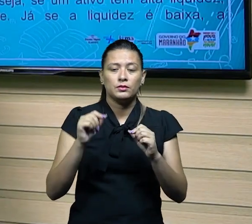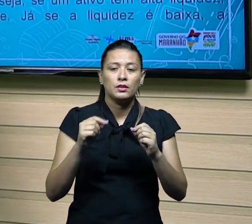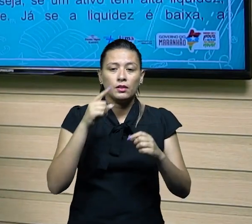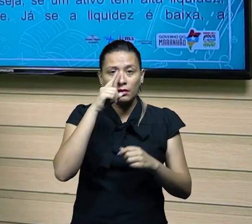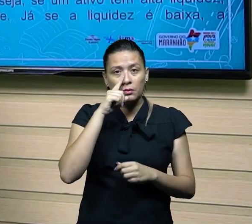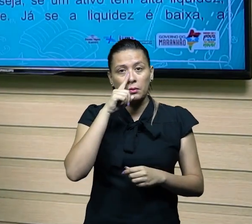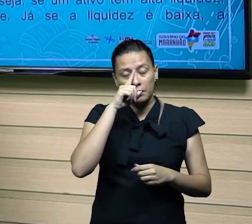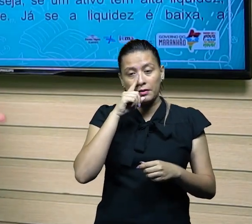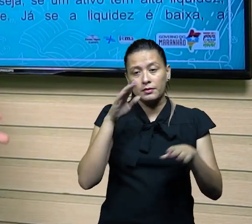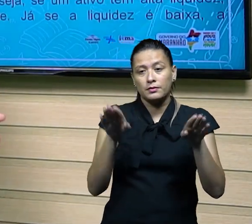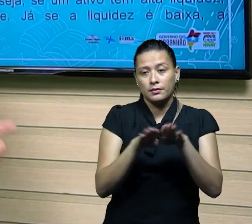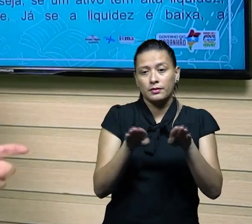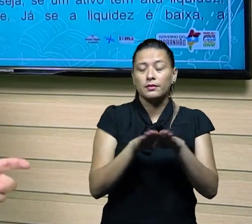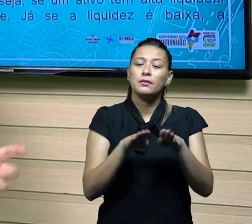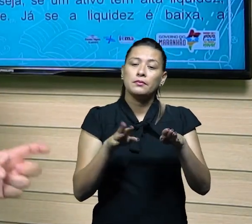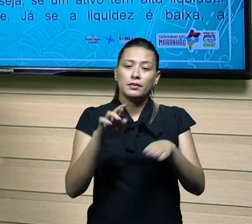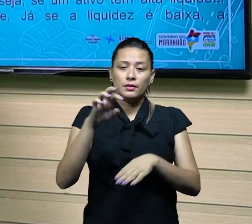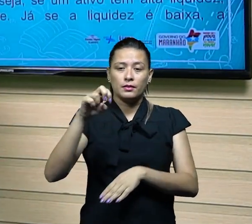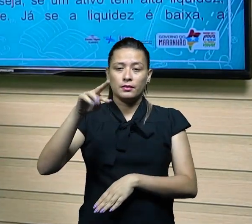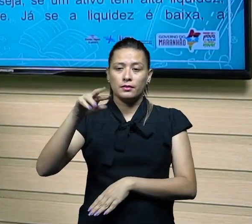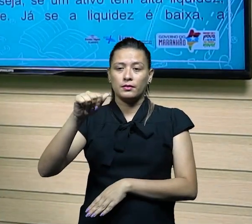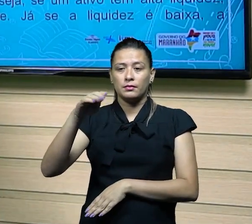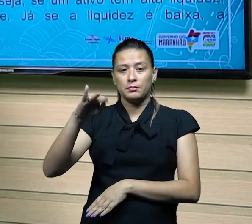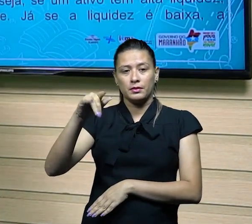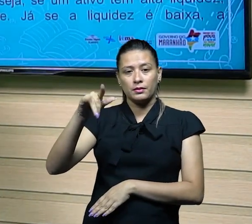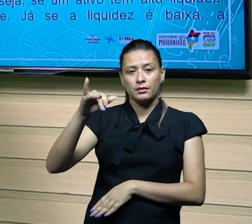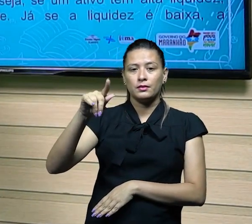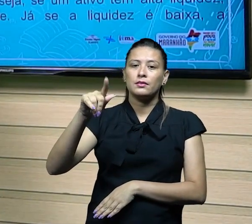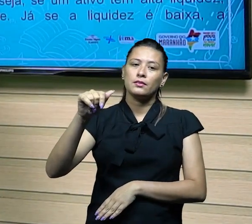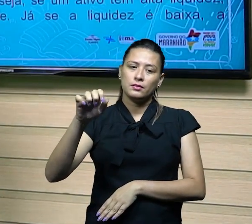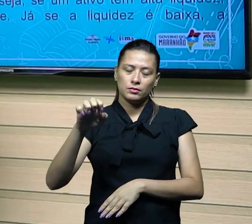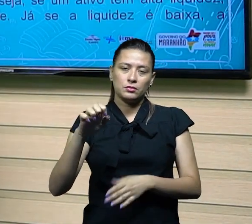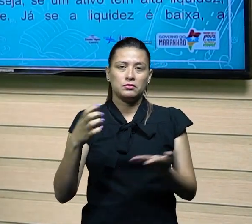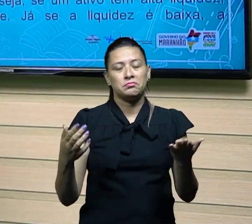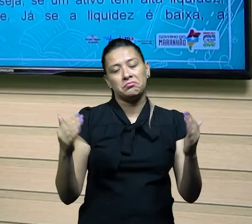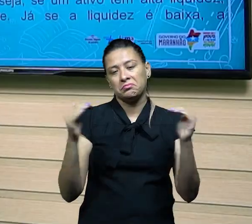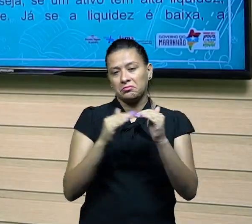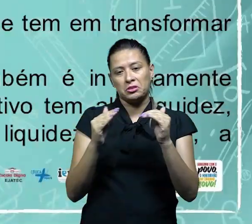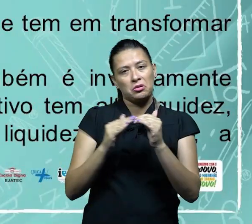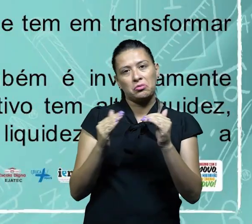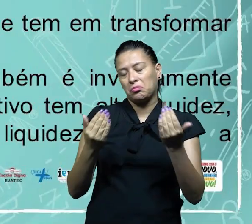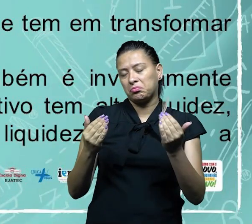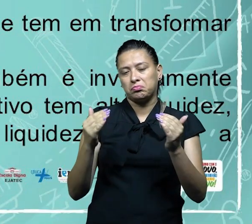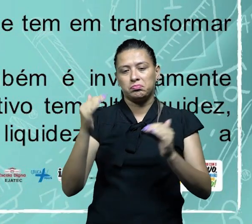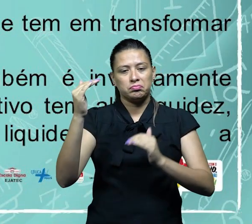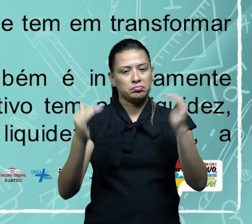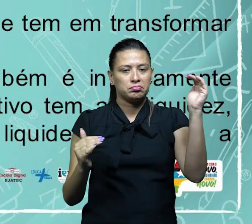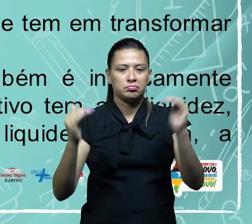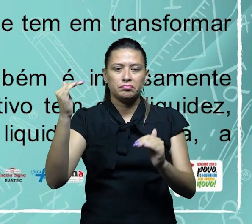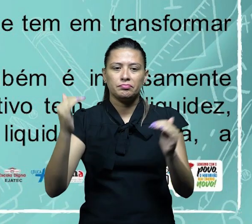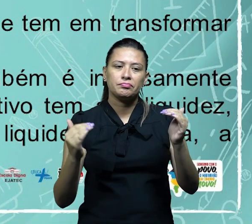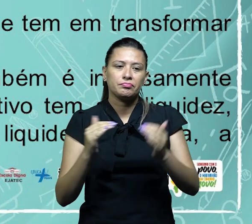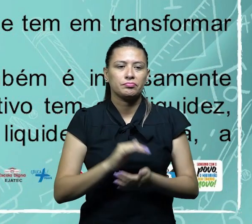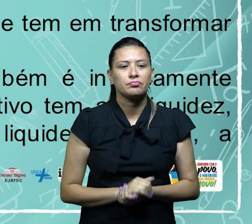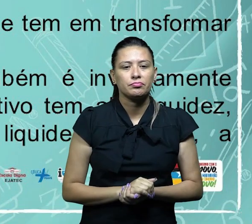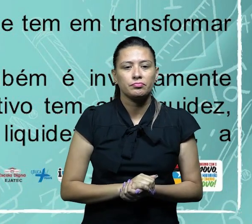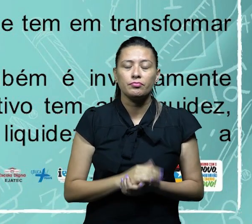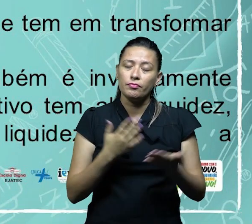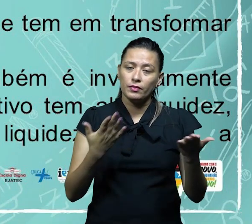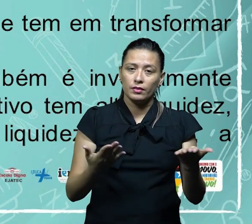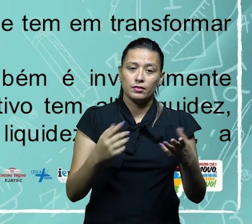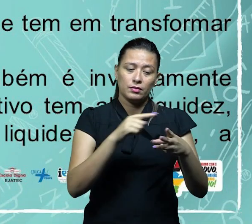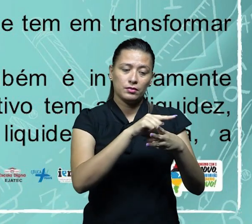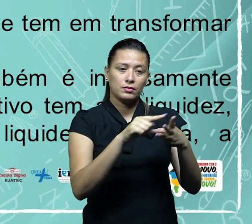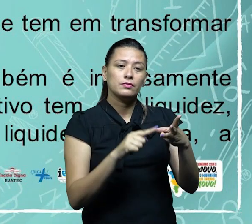tríade de investimentos, o risco e a rentabilidade vão estar juntos no mesmo momento, tá bem? Dificilmente. No entanto, os investimentos também